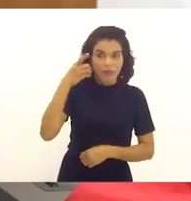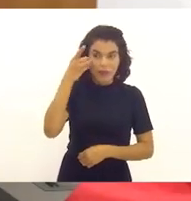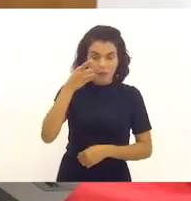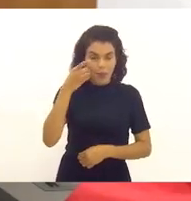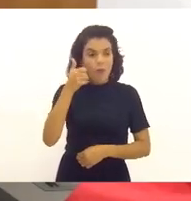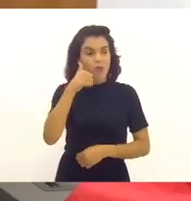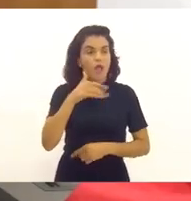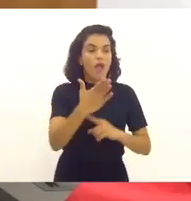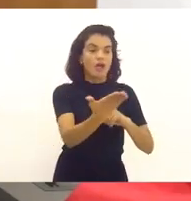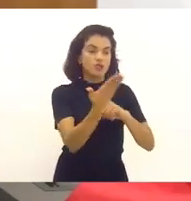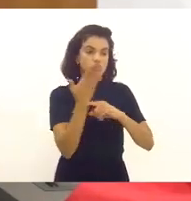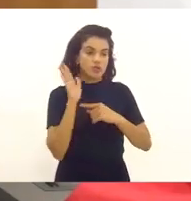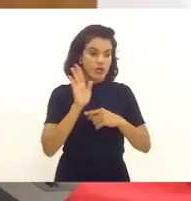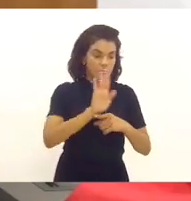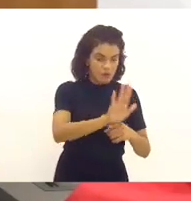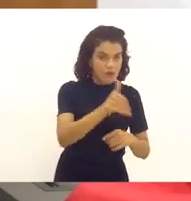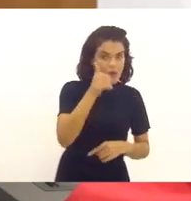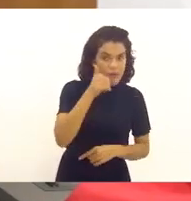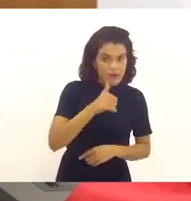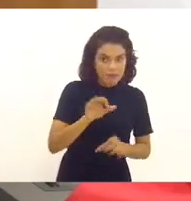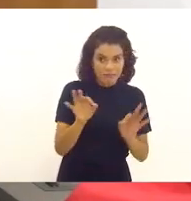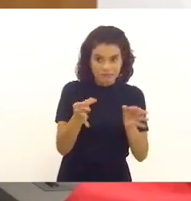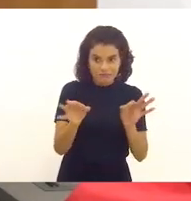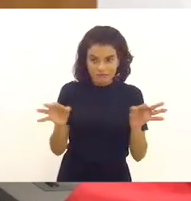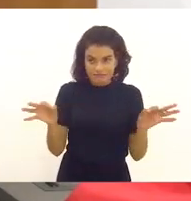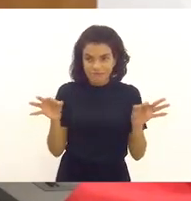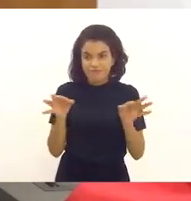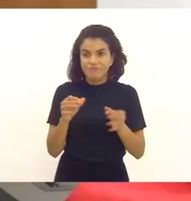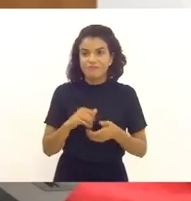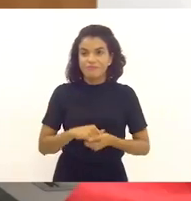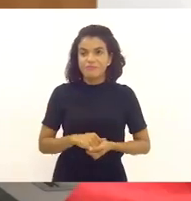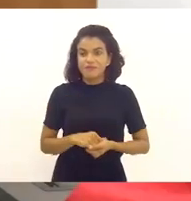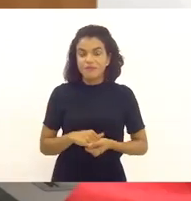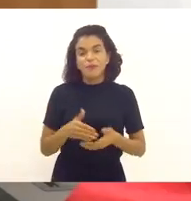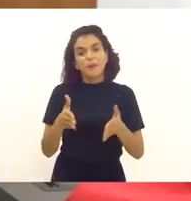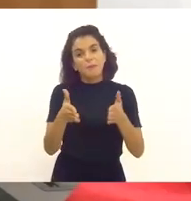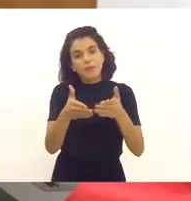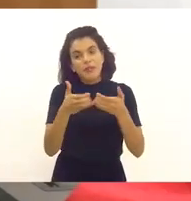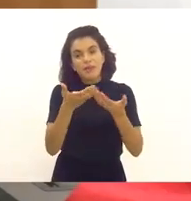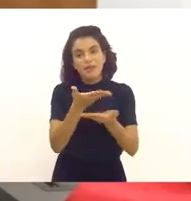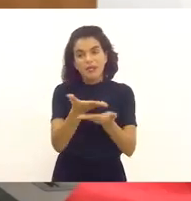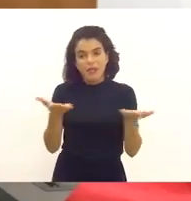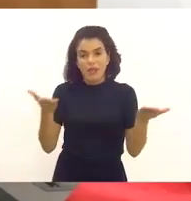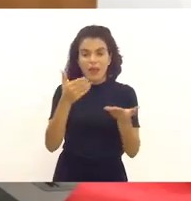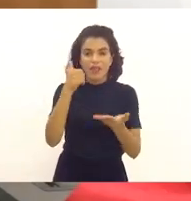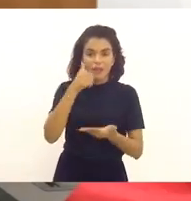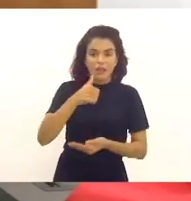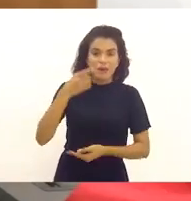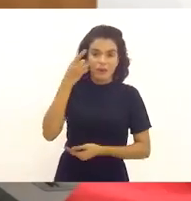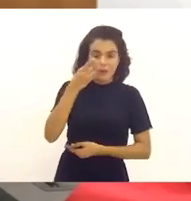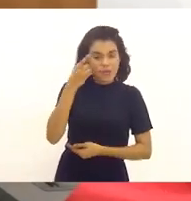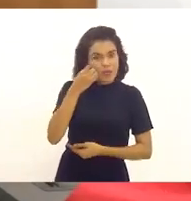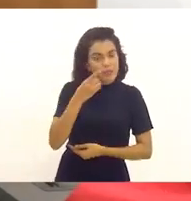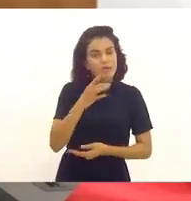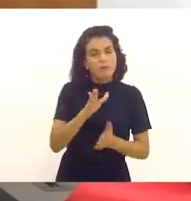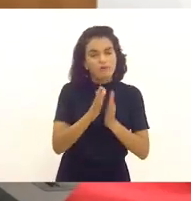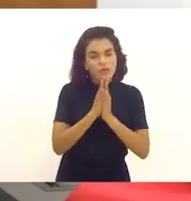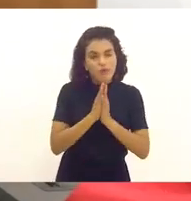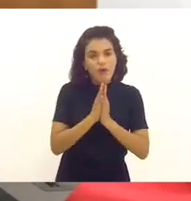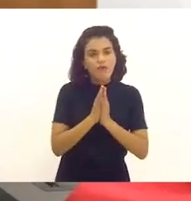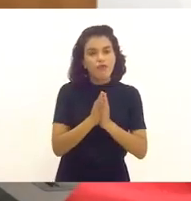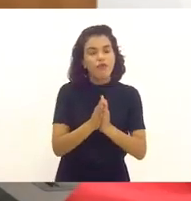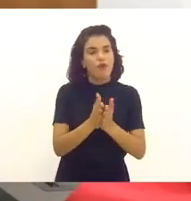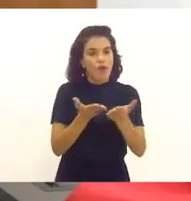mulher ajuda a mulher não é isso não é isso é é Doutora então pedir aos deputadas nobres deputados que venham é